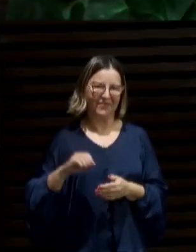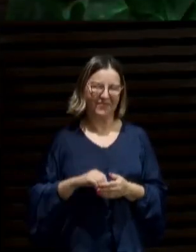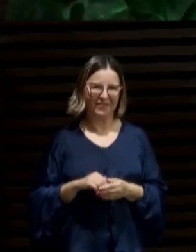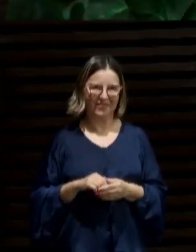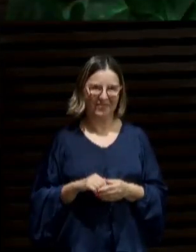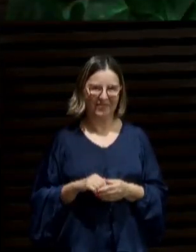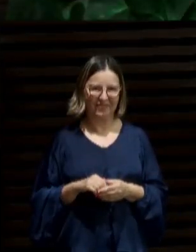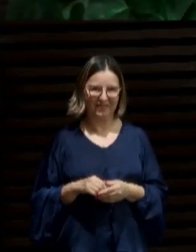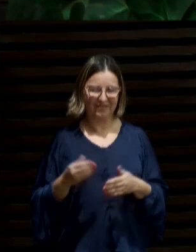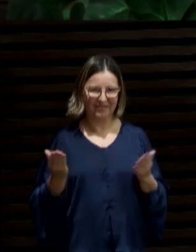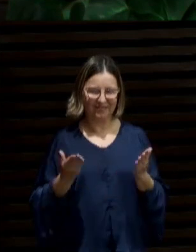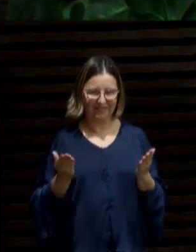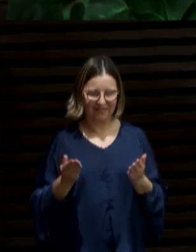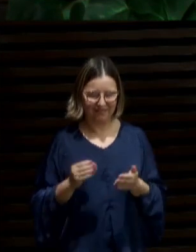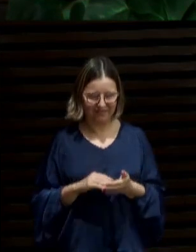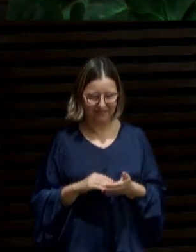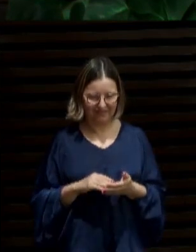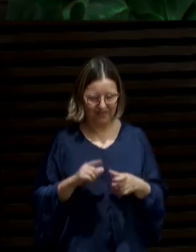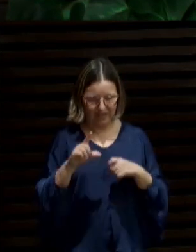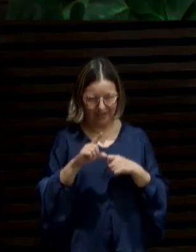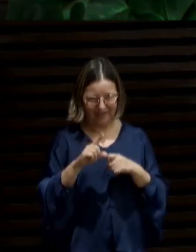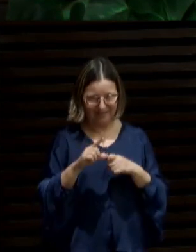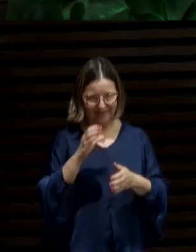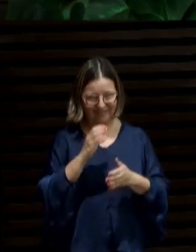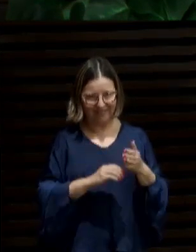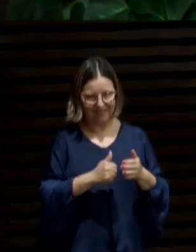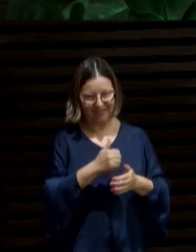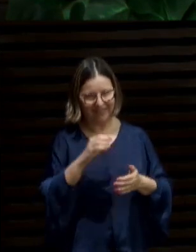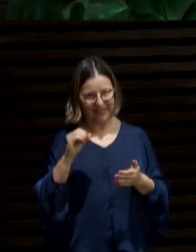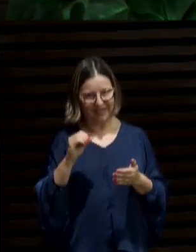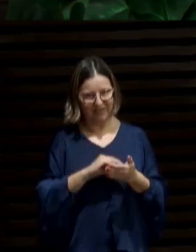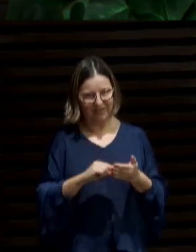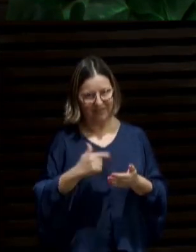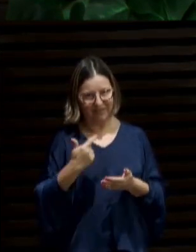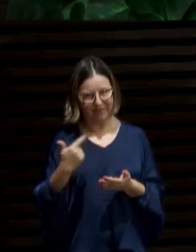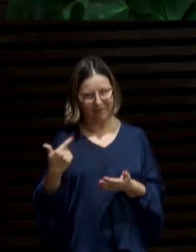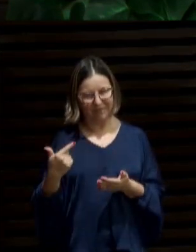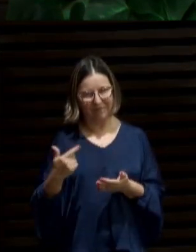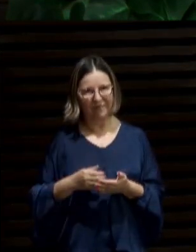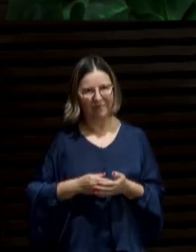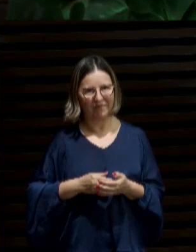Vamos dar uma olhadinha também em Lucas capítulo 10, versículo 22.